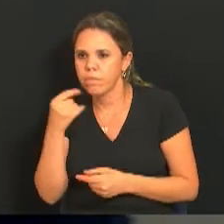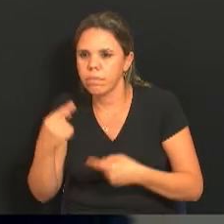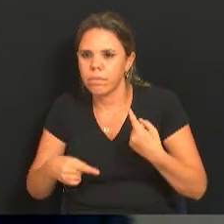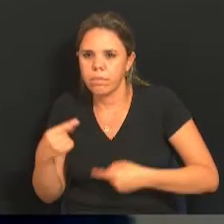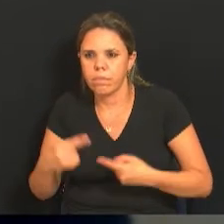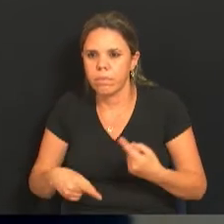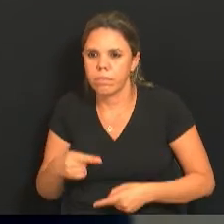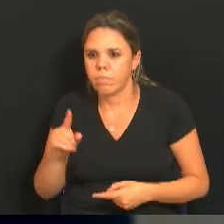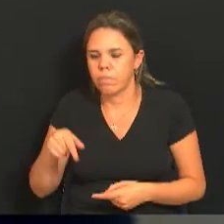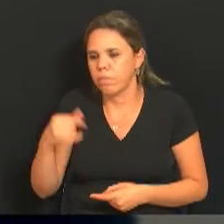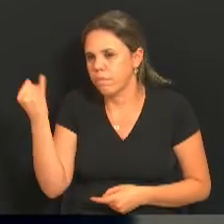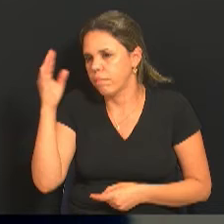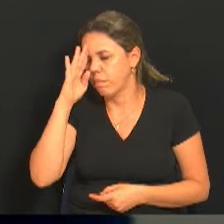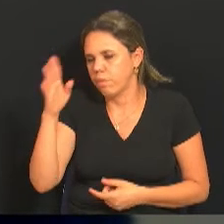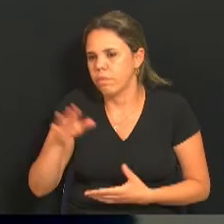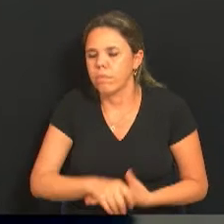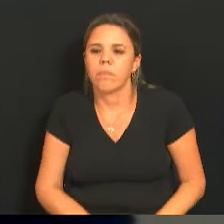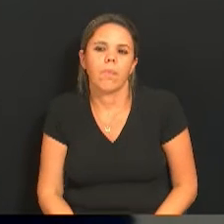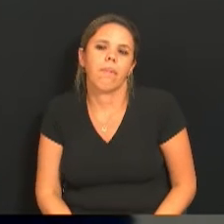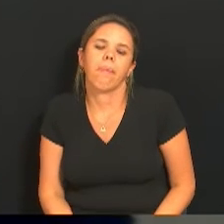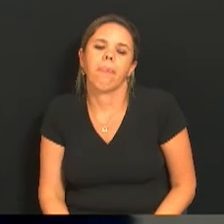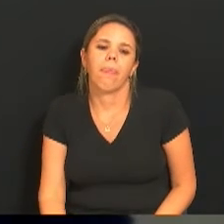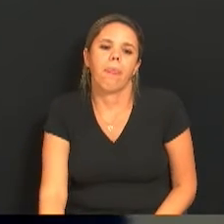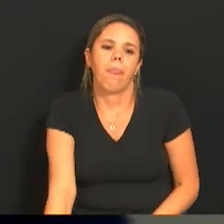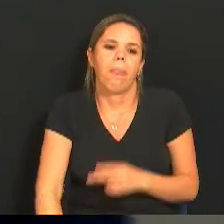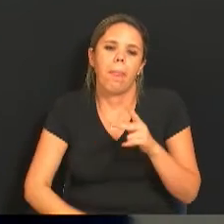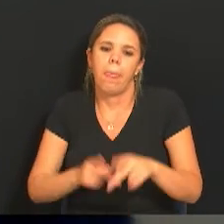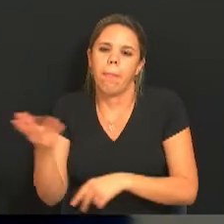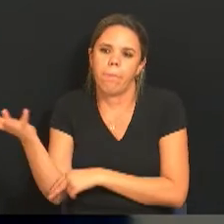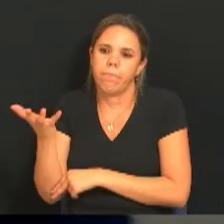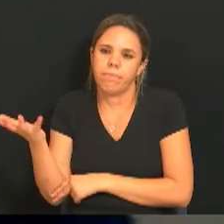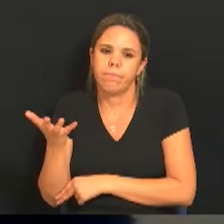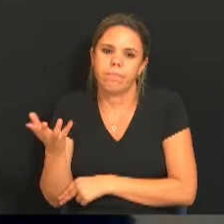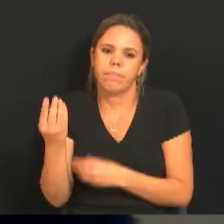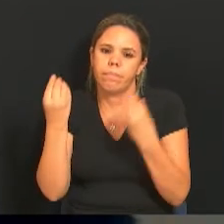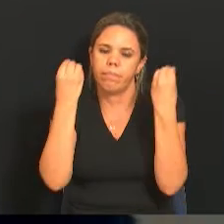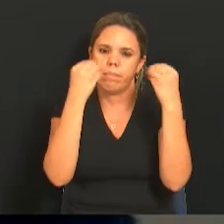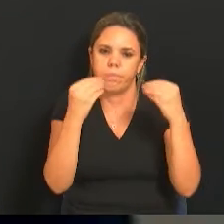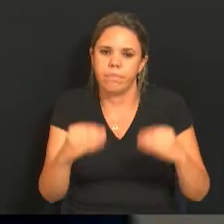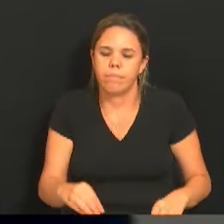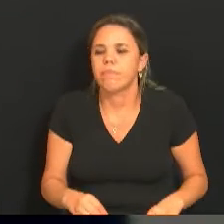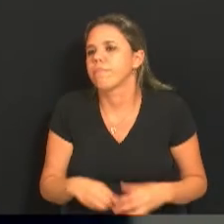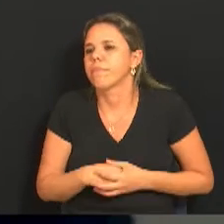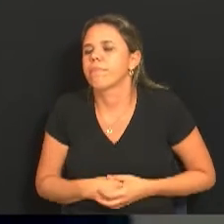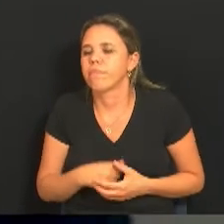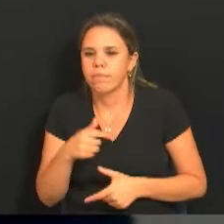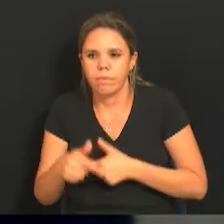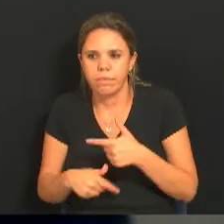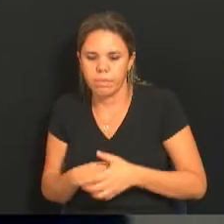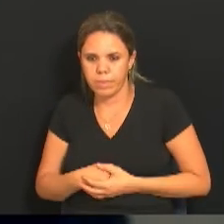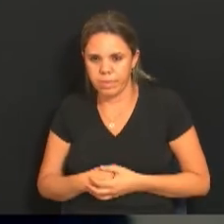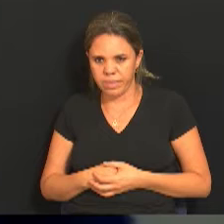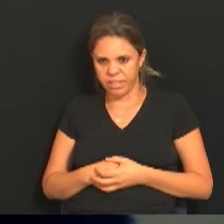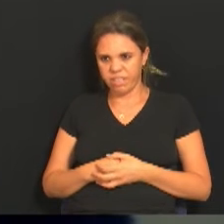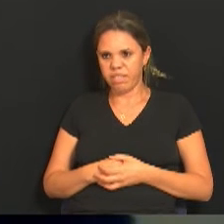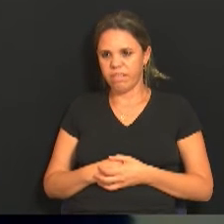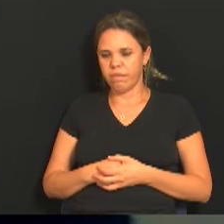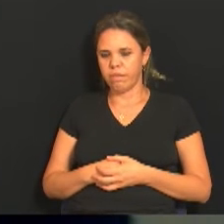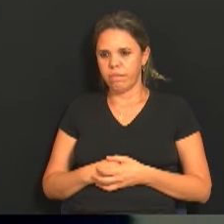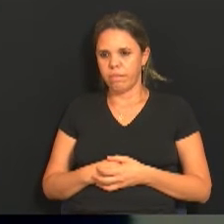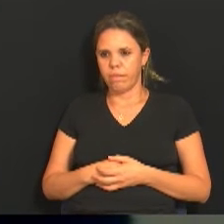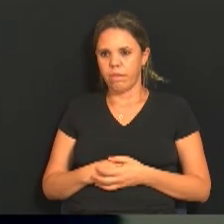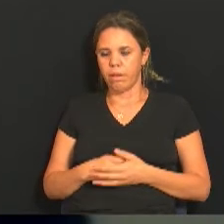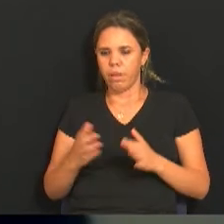são essenciais. E uma questão da população em situação de rua que foi colocado aí é uma questão do trabalho e também uma questão de moradia, que